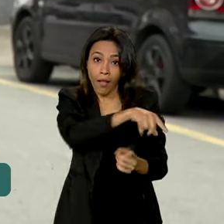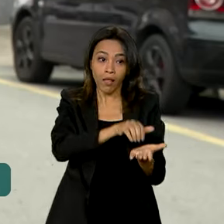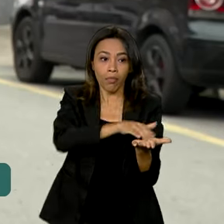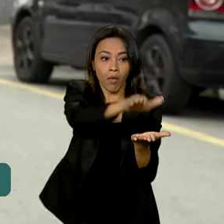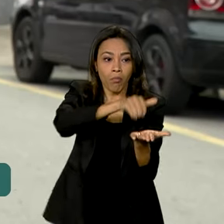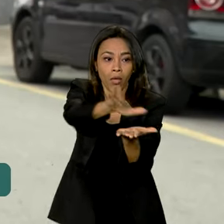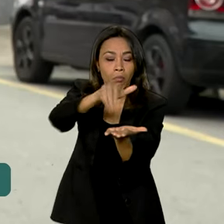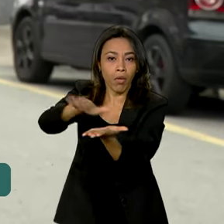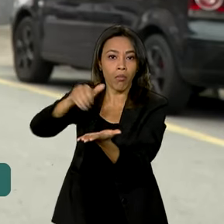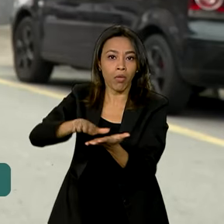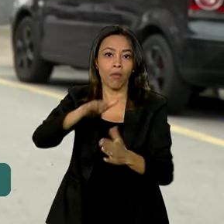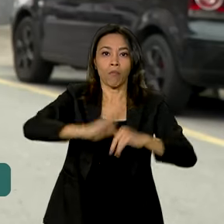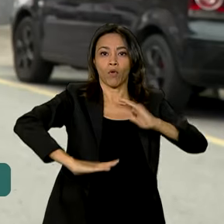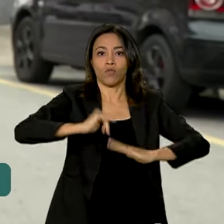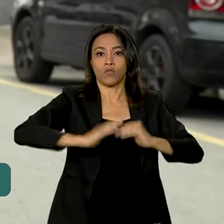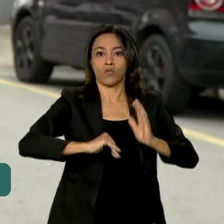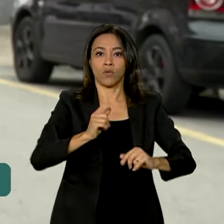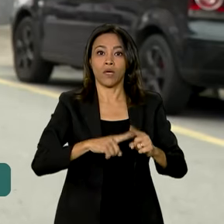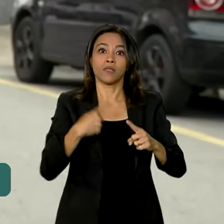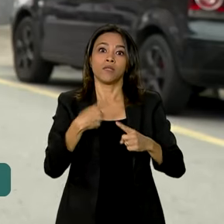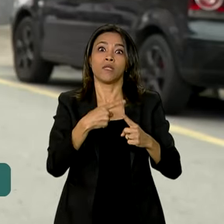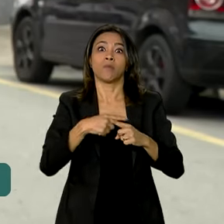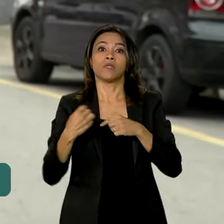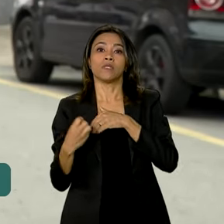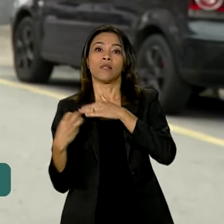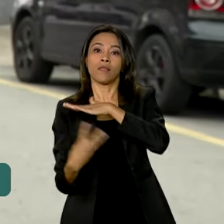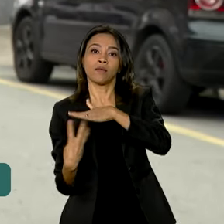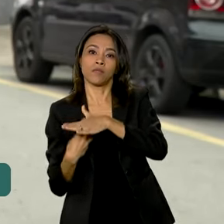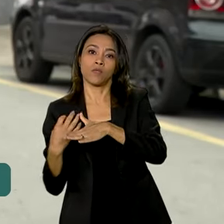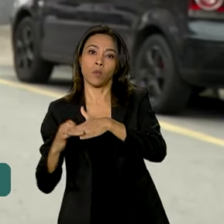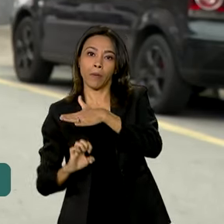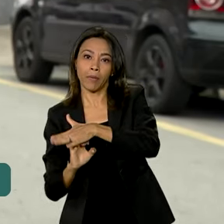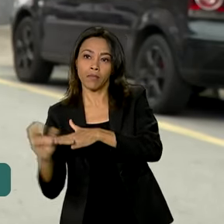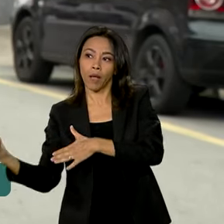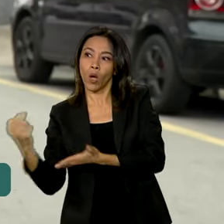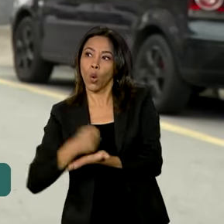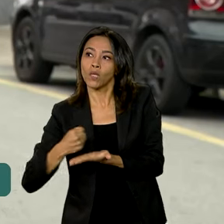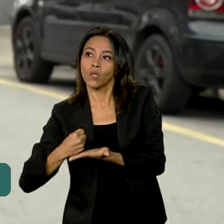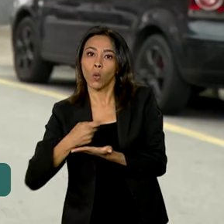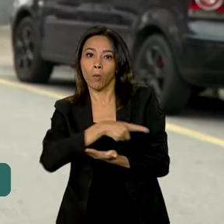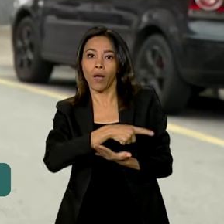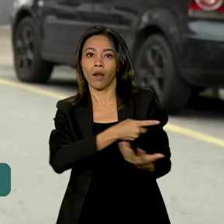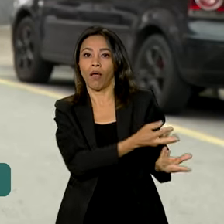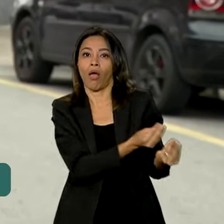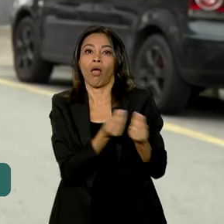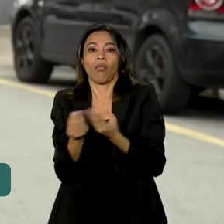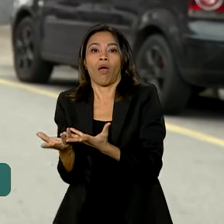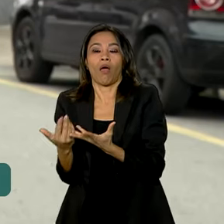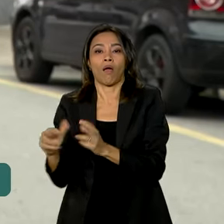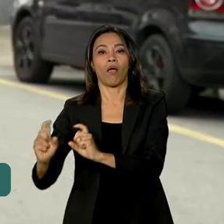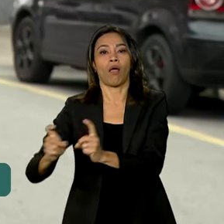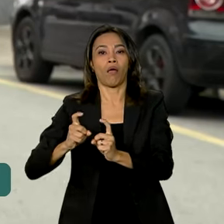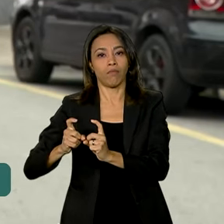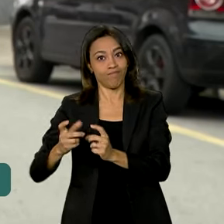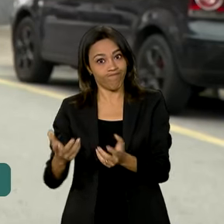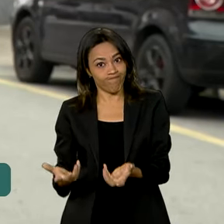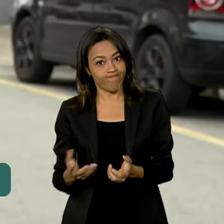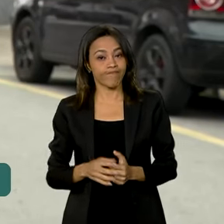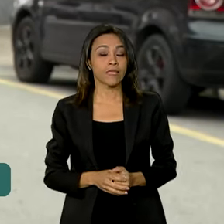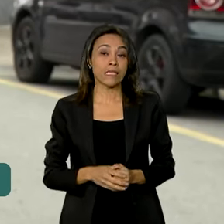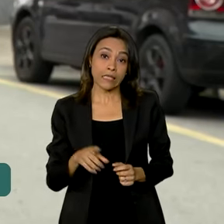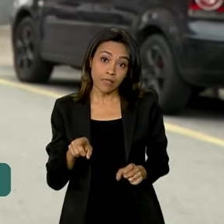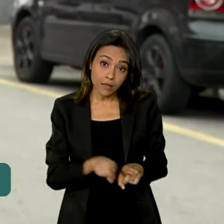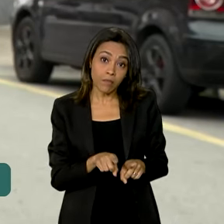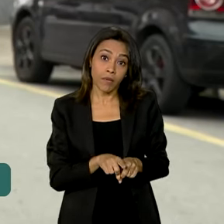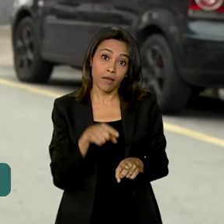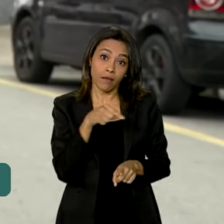e intensificar a terceirização. O valor da multa de 13 milhões de reais leva em conta a condição